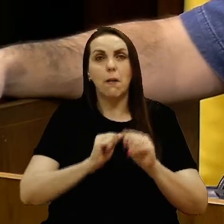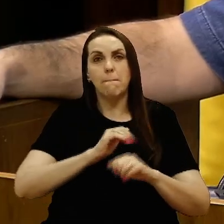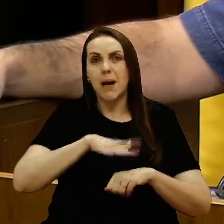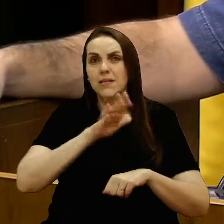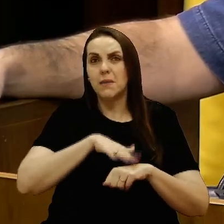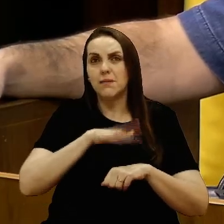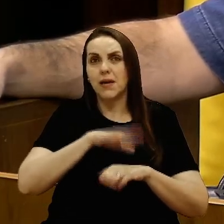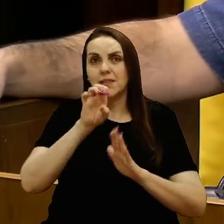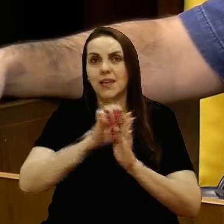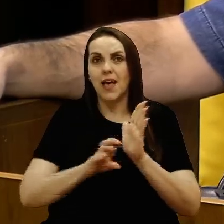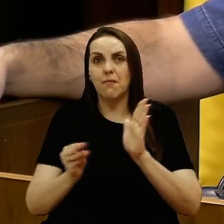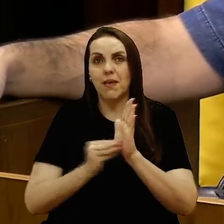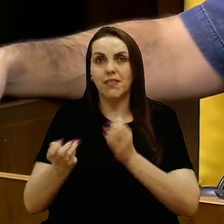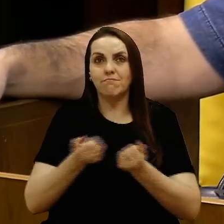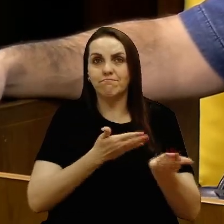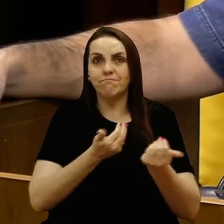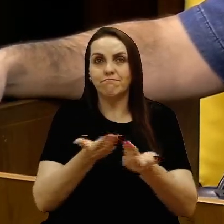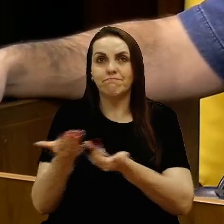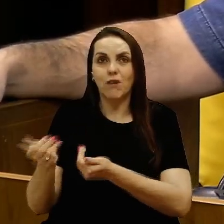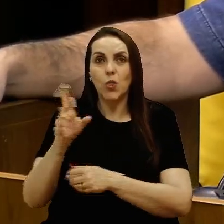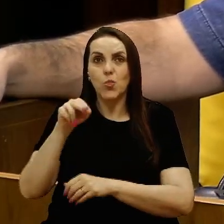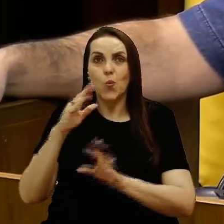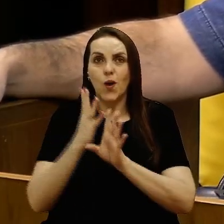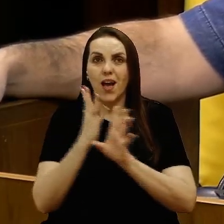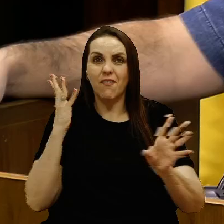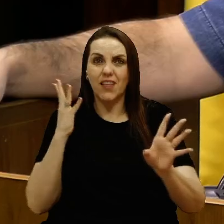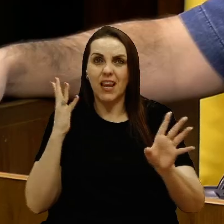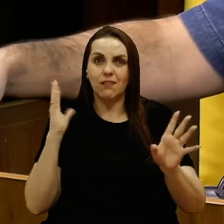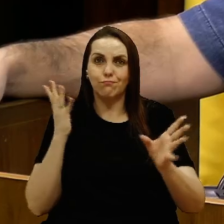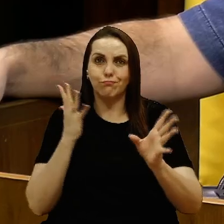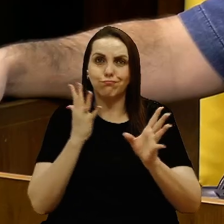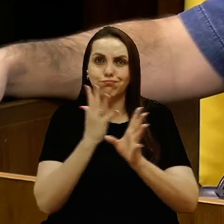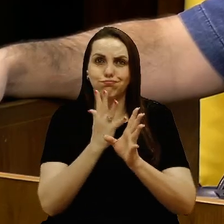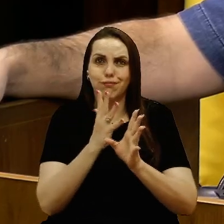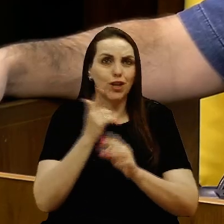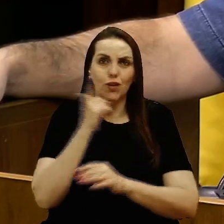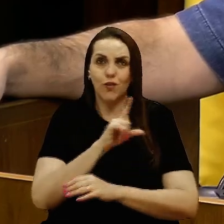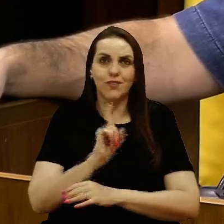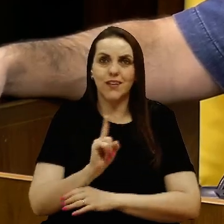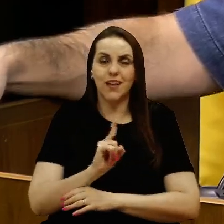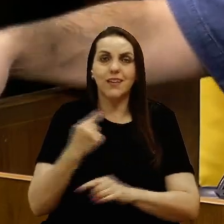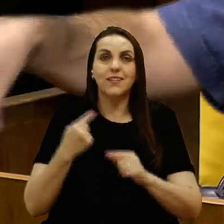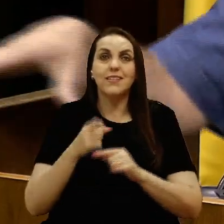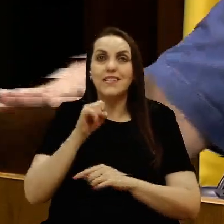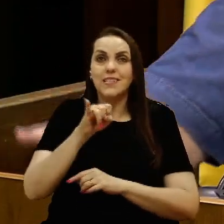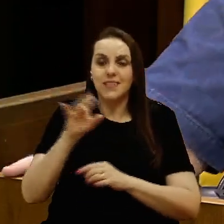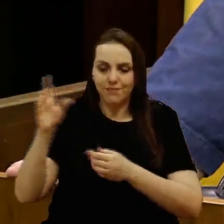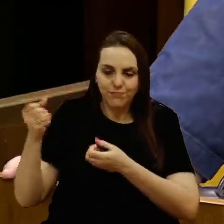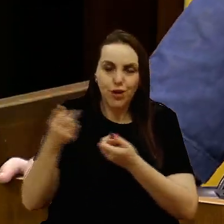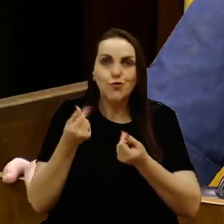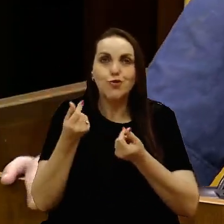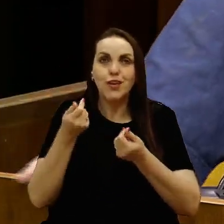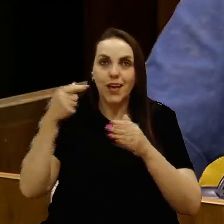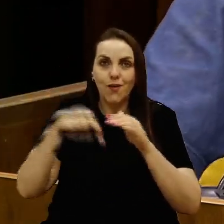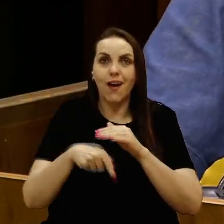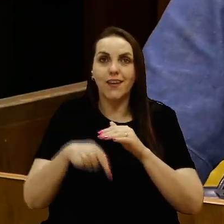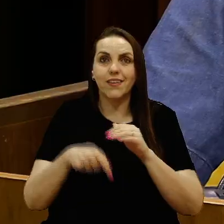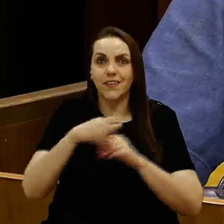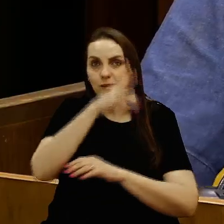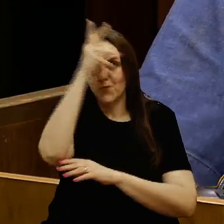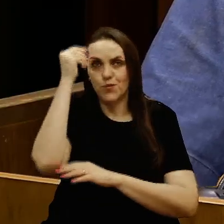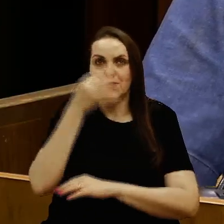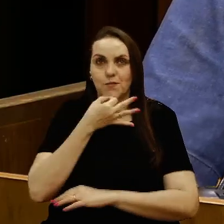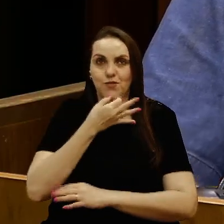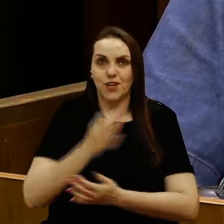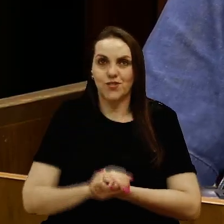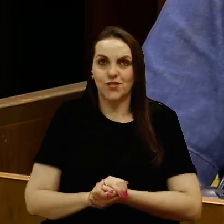vai diminuir essas listas de espera se a gente não mandar para o município de Caxias. E eu não estou dizendo que a gente vai deixar de mandar para os